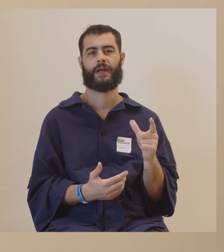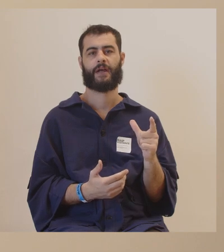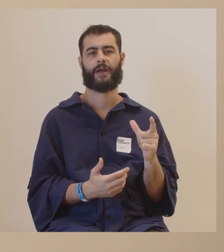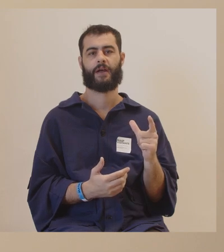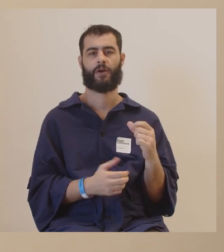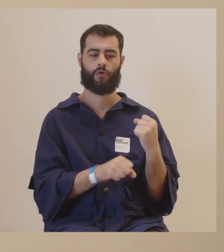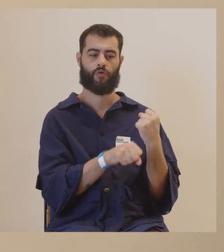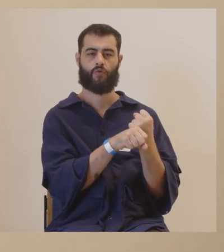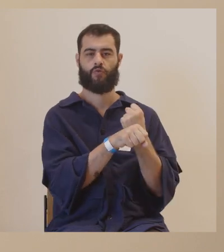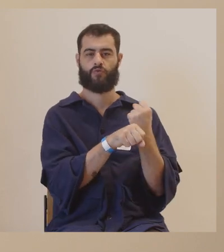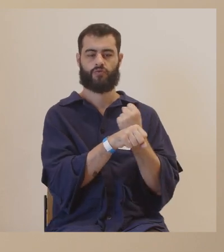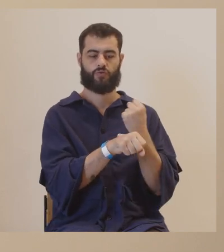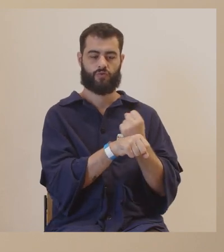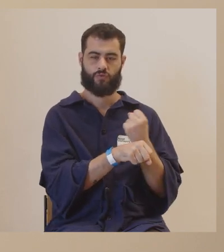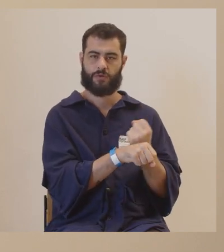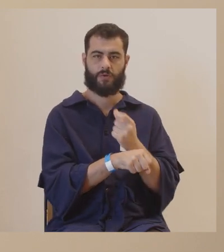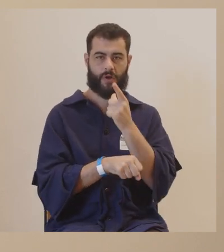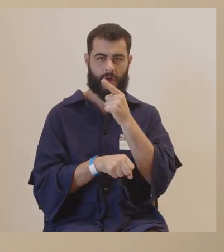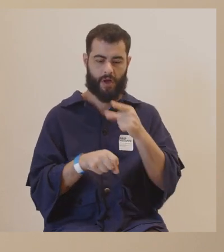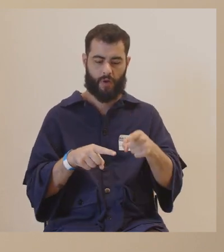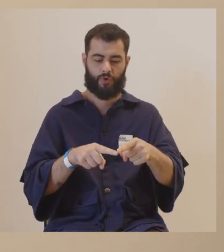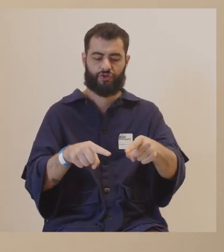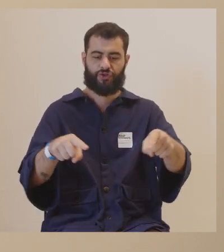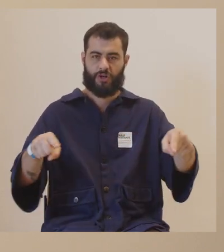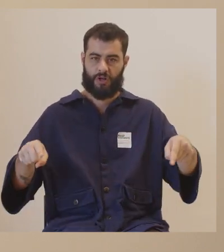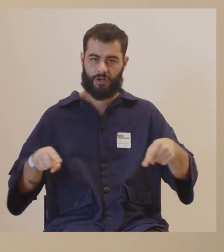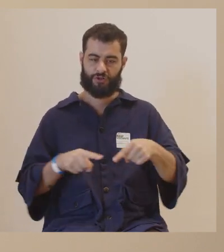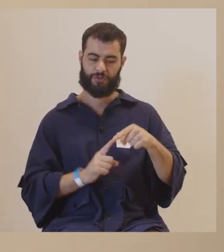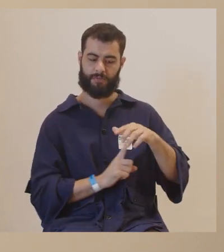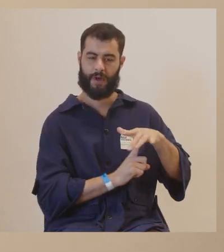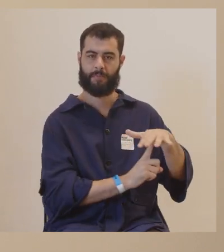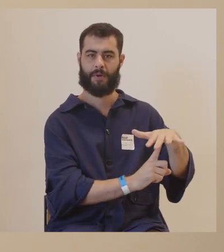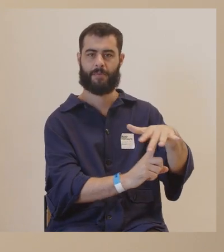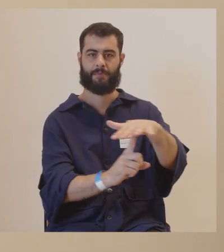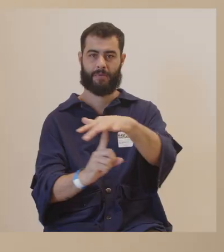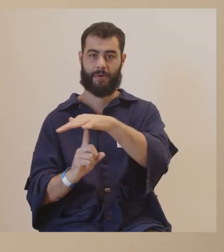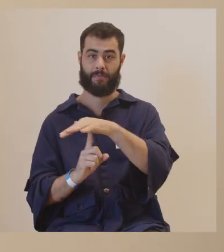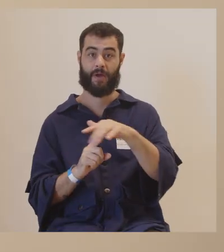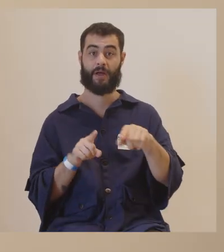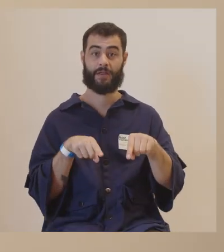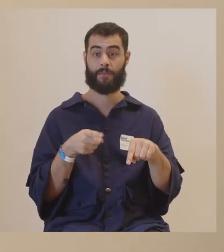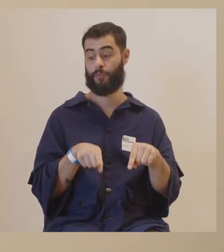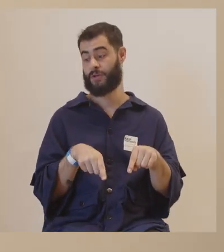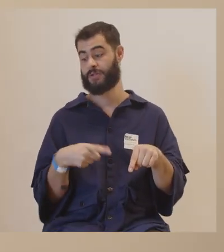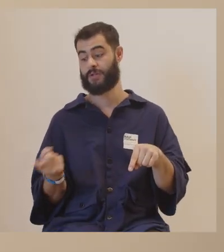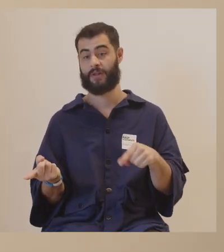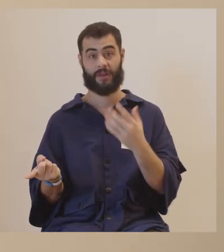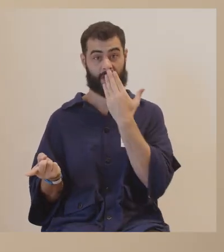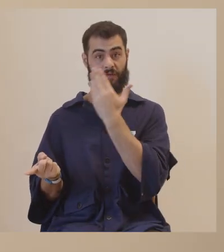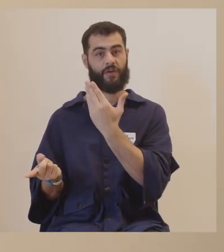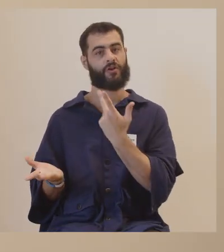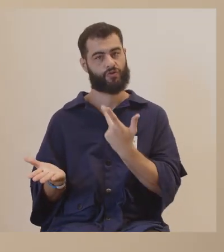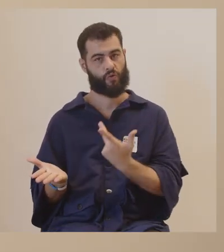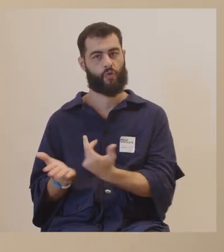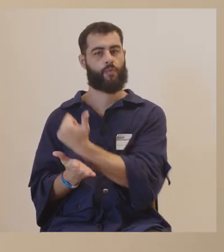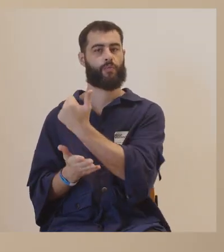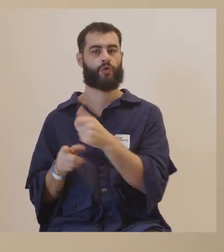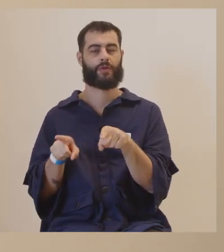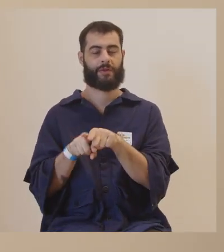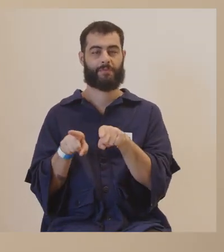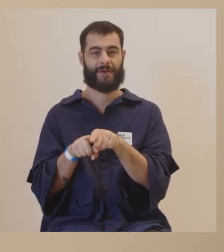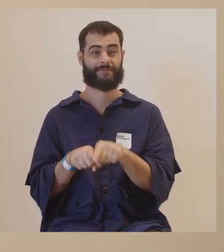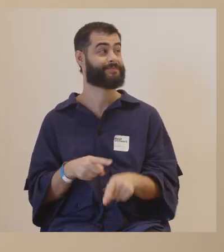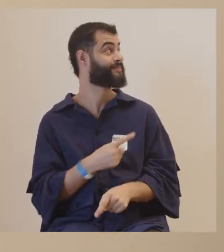construir esse jardim e depois comprar o terreno da frente. Só para vocês terem uma ideia, no Clos Normand, que ele transformou o pomar num jardim de flores, porque ele